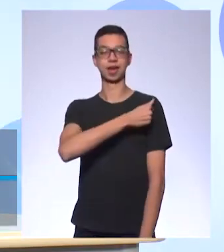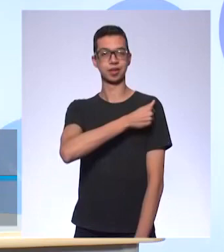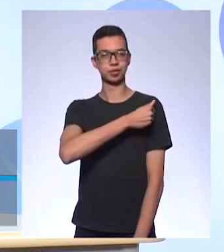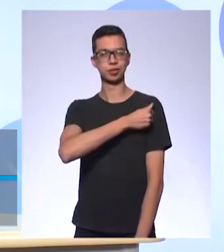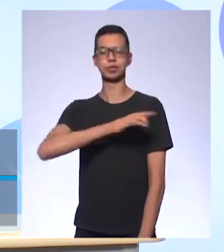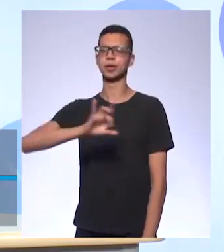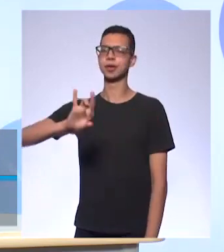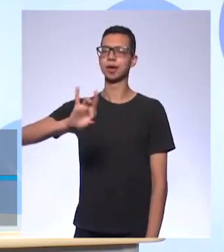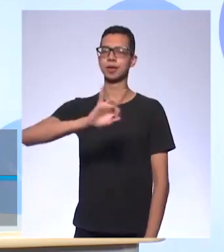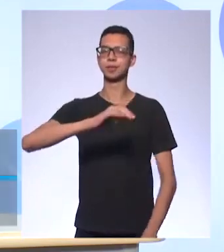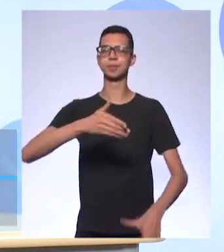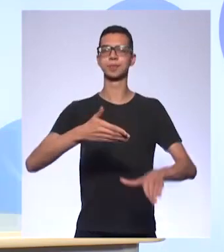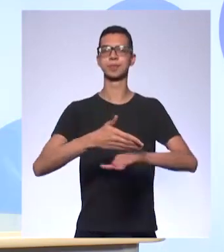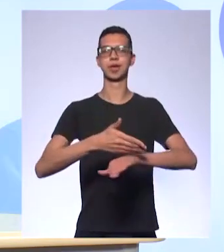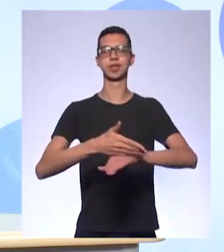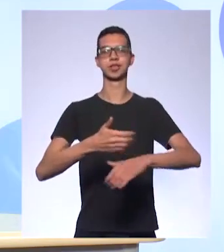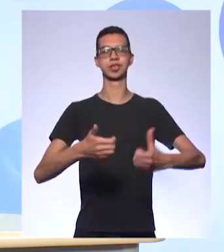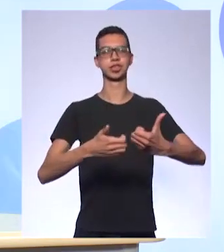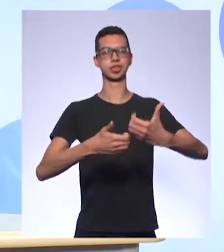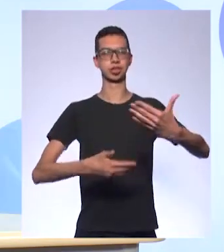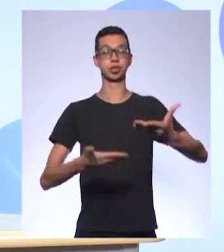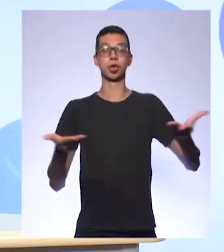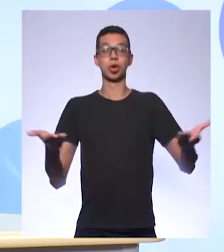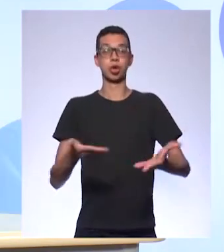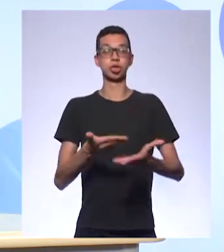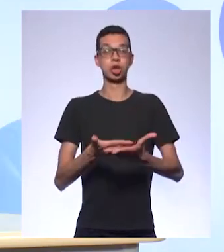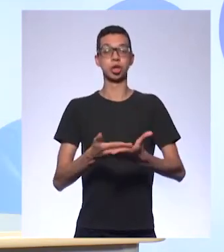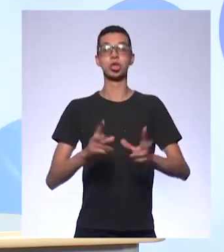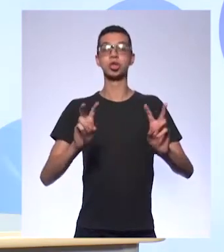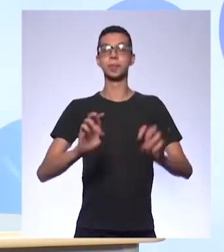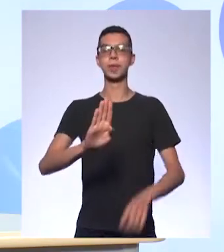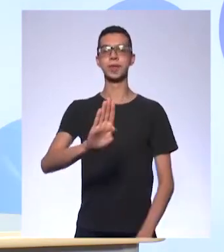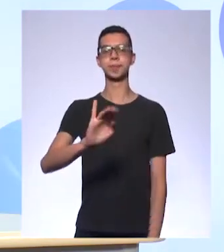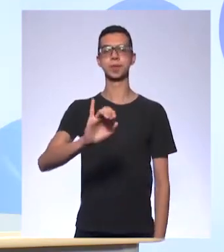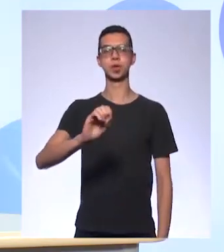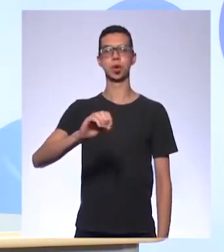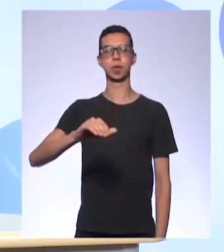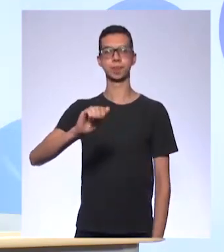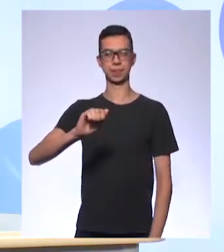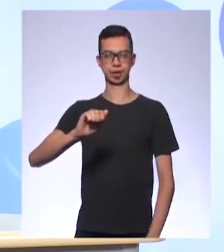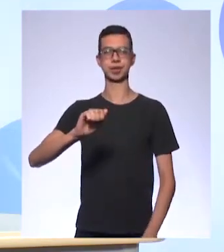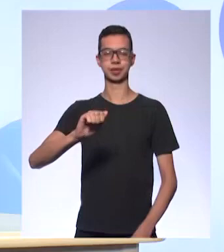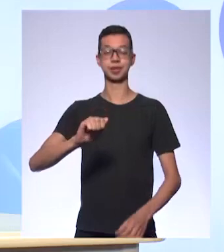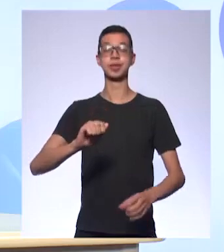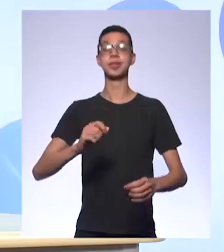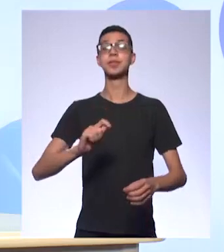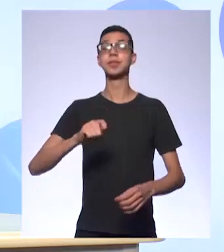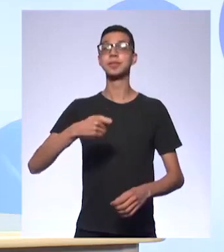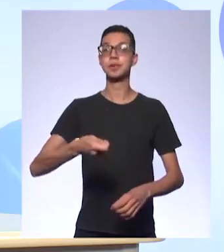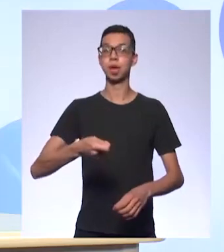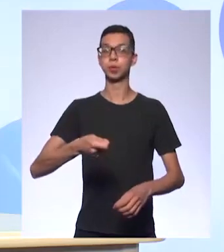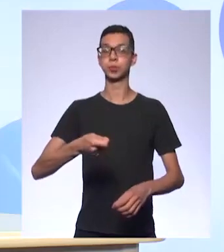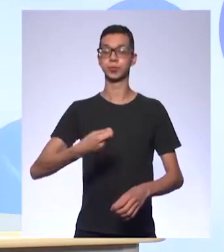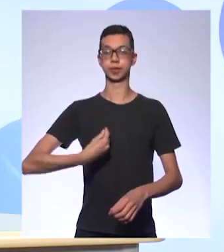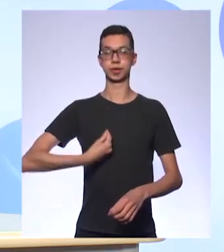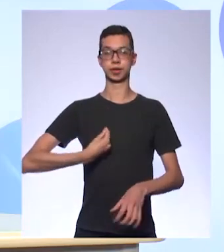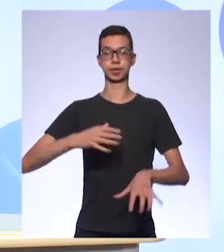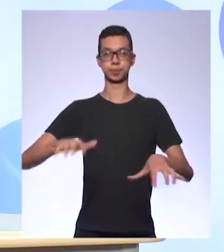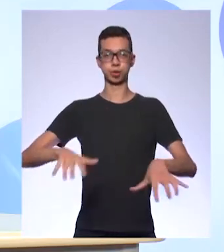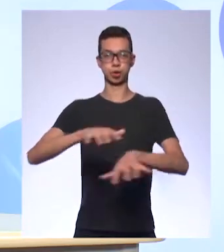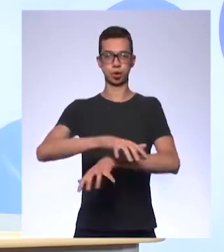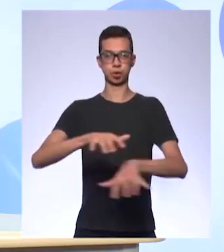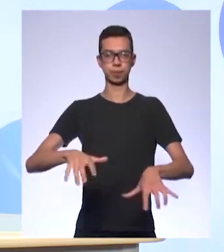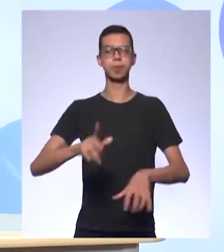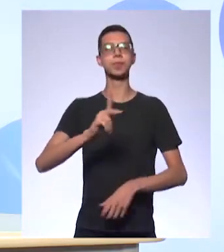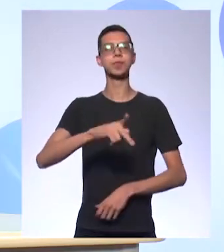interações via chat. A nossa aula de hoje é sobre os biomas terrestres e quem vai apresentar, claro, é o professor Antônio Russo. Tudo